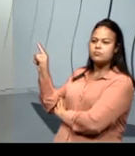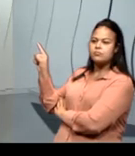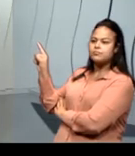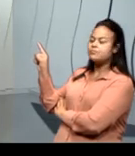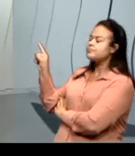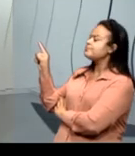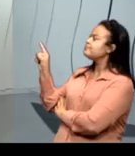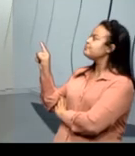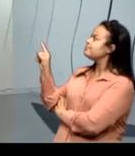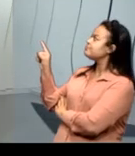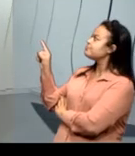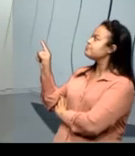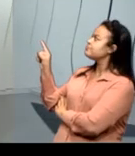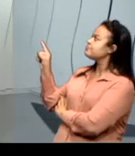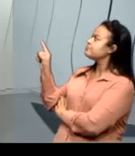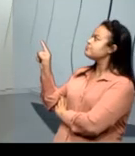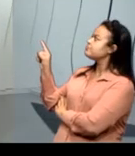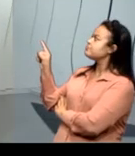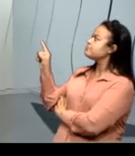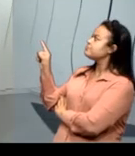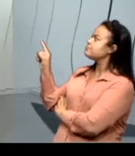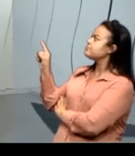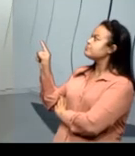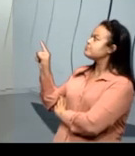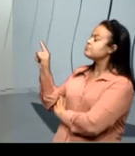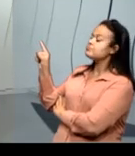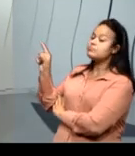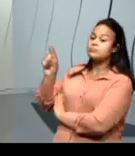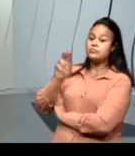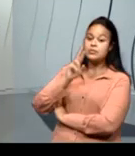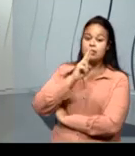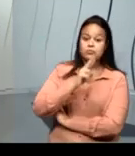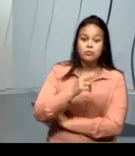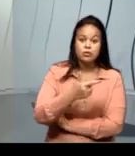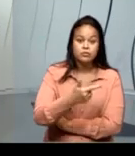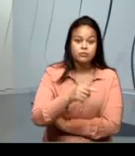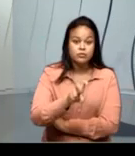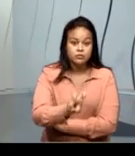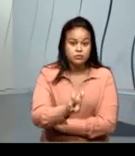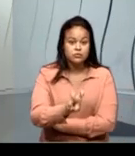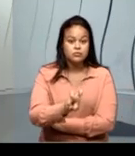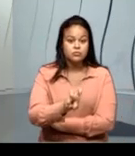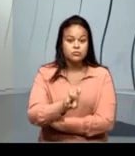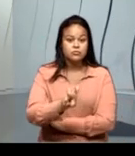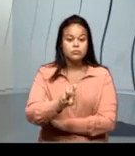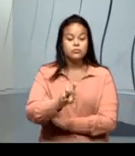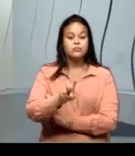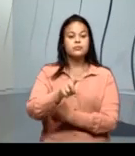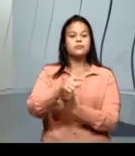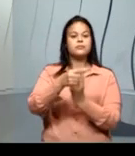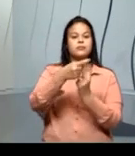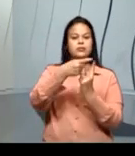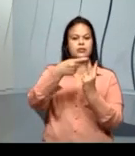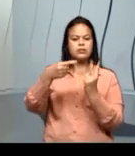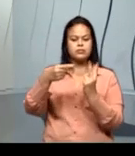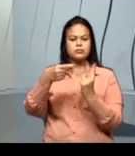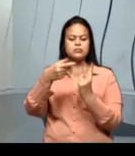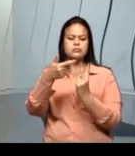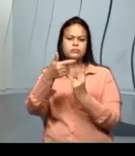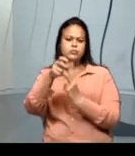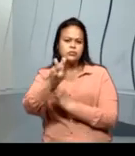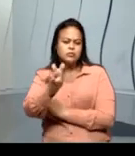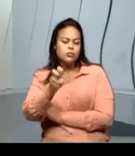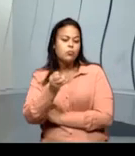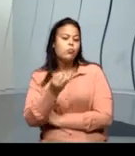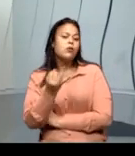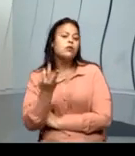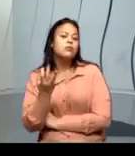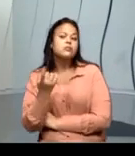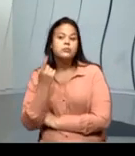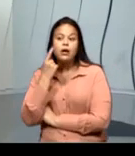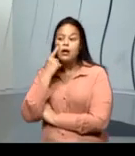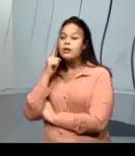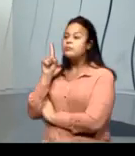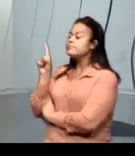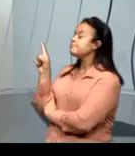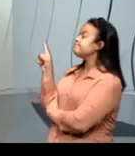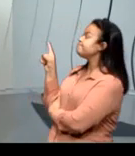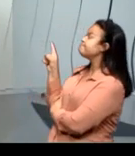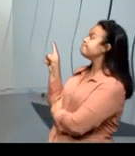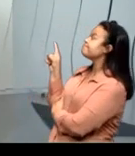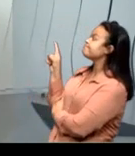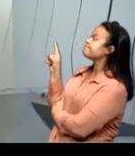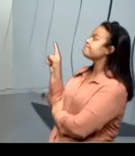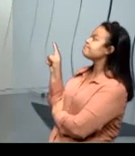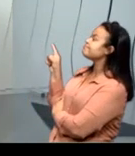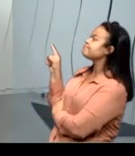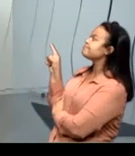mais 16, que dá 25. Então, a raiz quadrada de 25 é igual